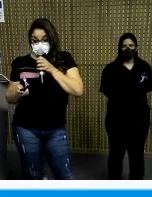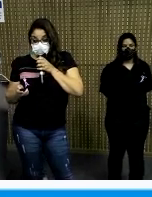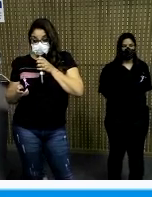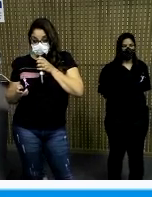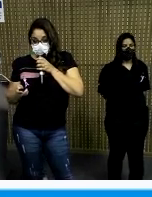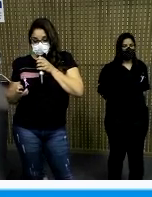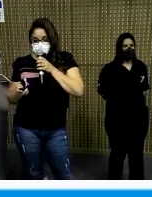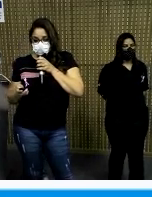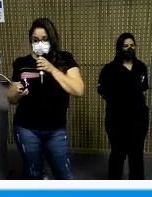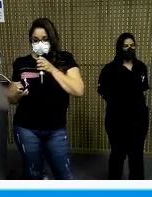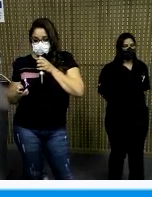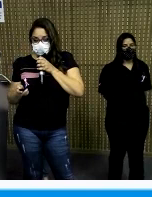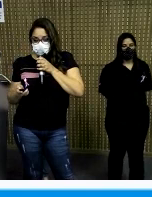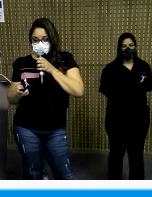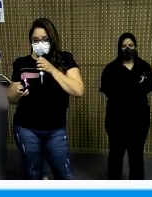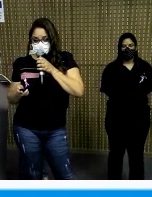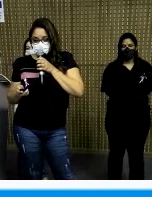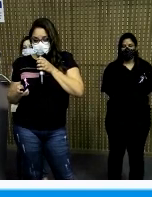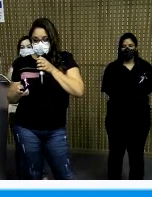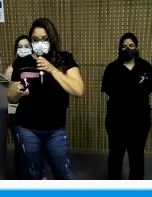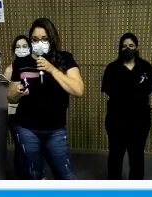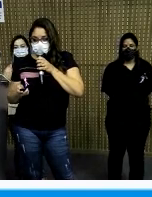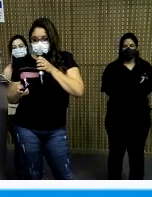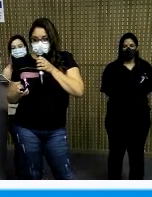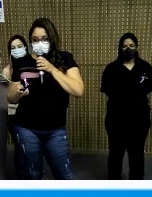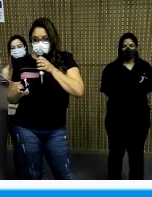hanseníase realmente não temos.